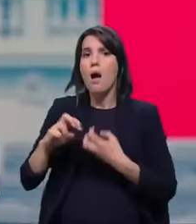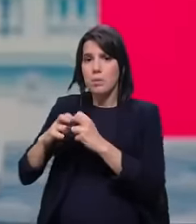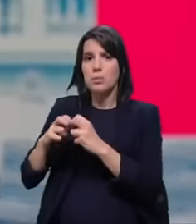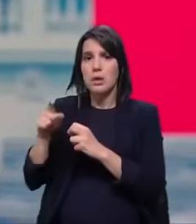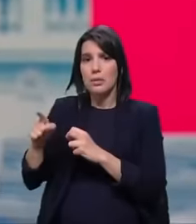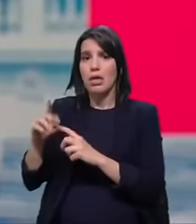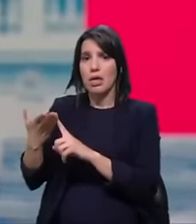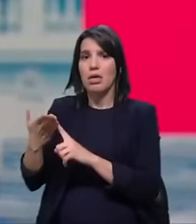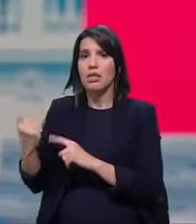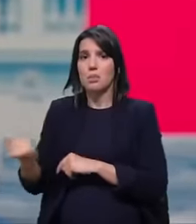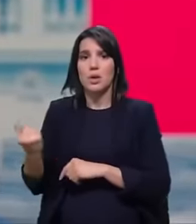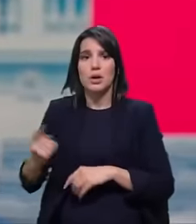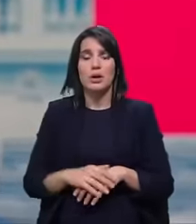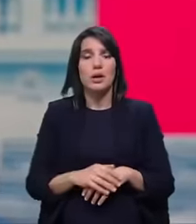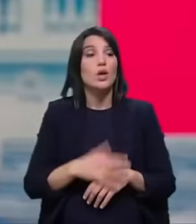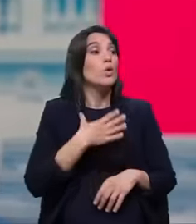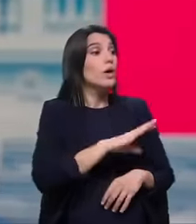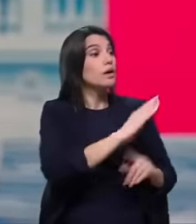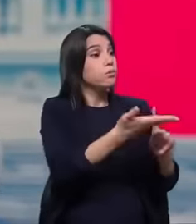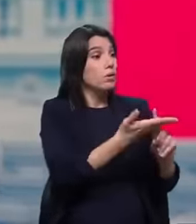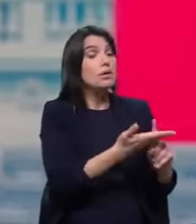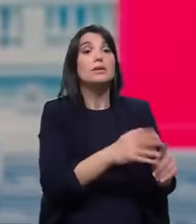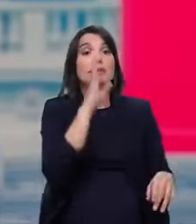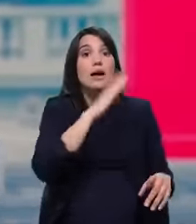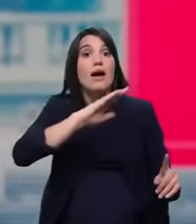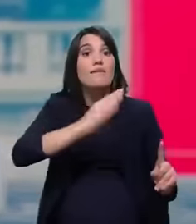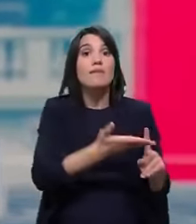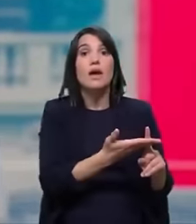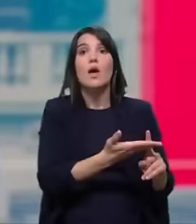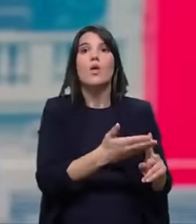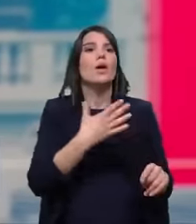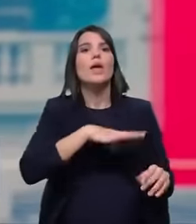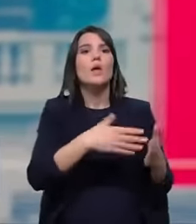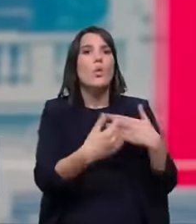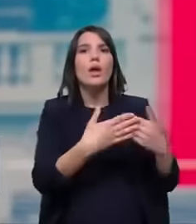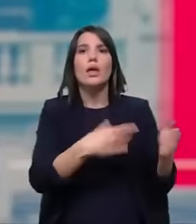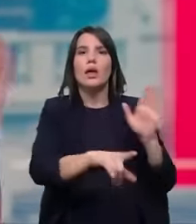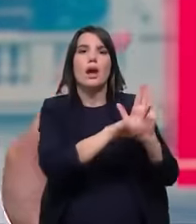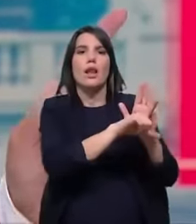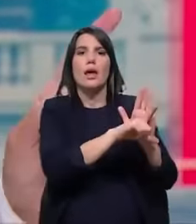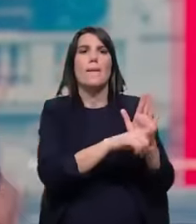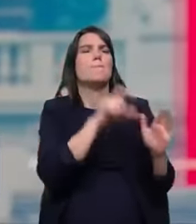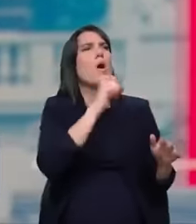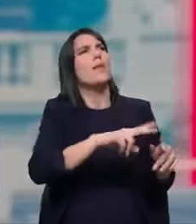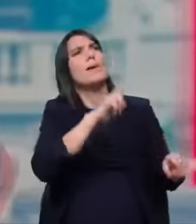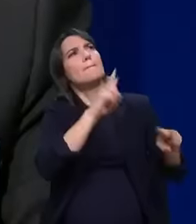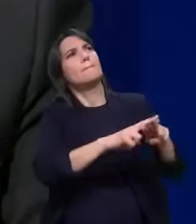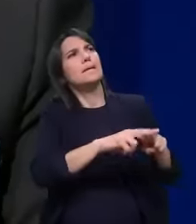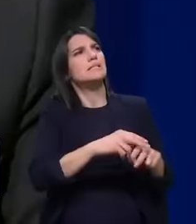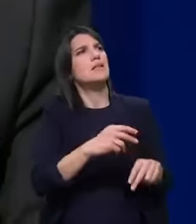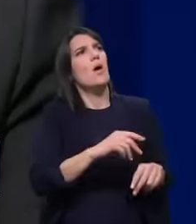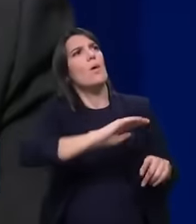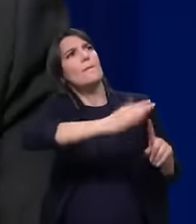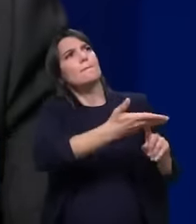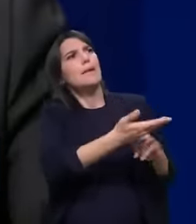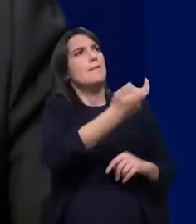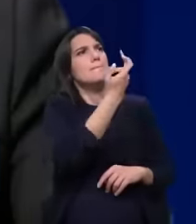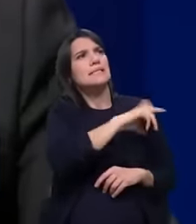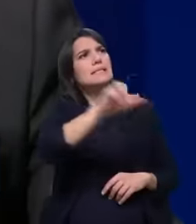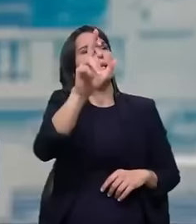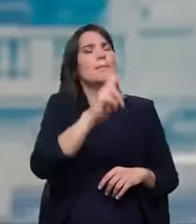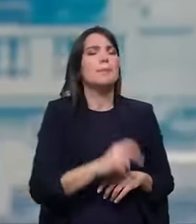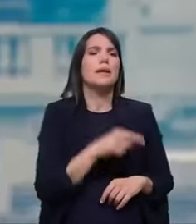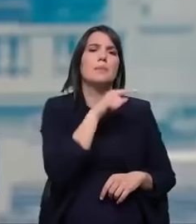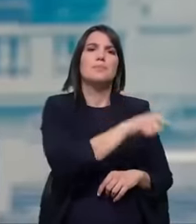quero condenar, porque sem condenar não há penas. E pode pôr a pena que quiser, pode pôr a pena perpétua, pode pôr a pena de morte, que não